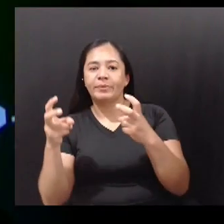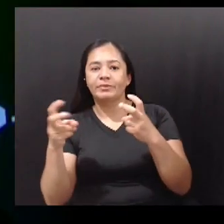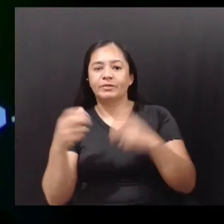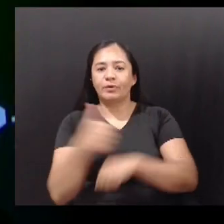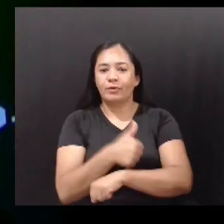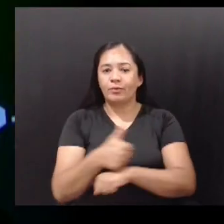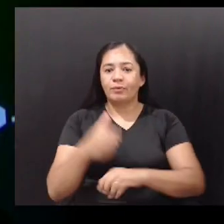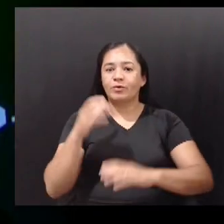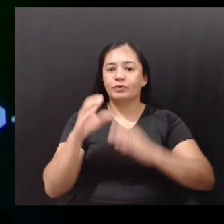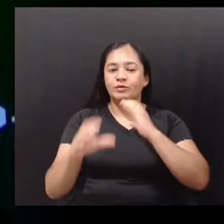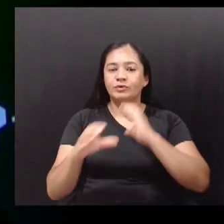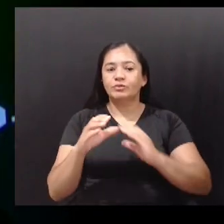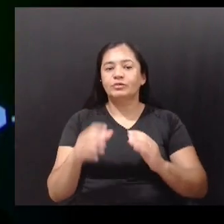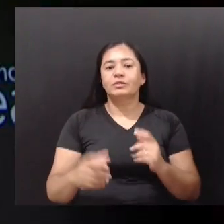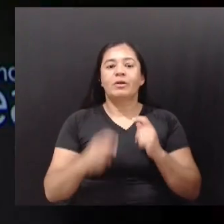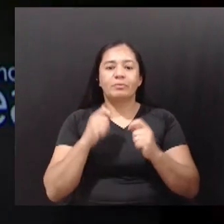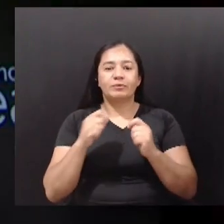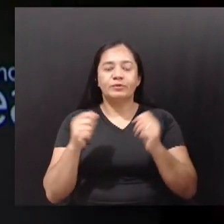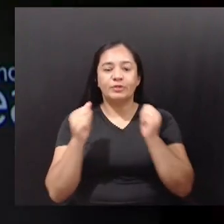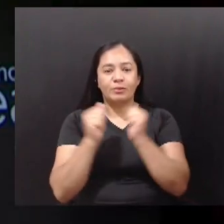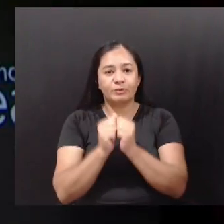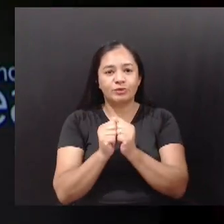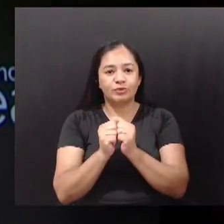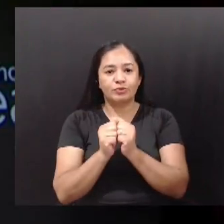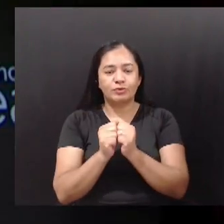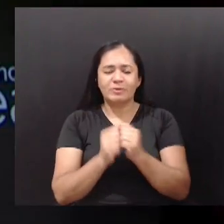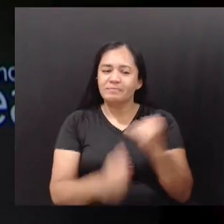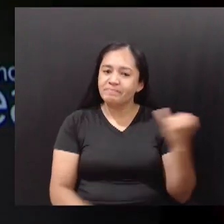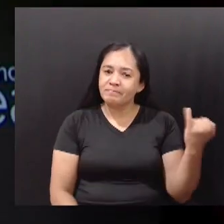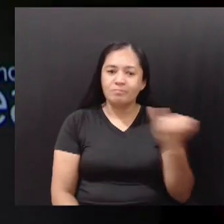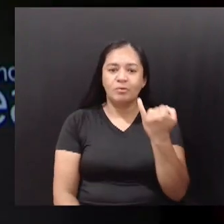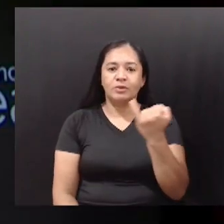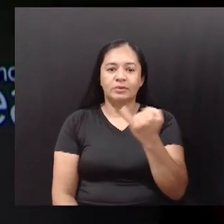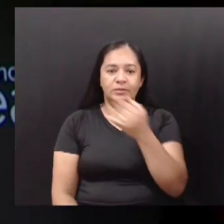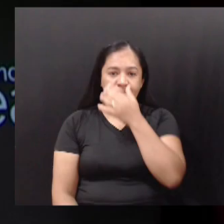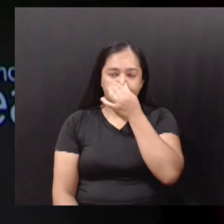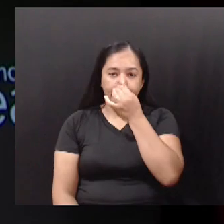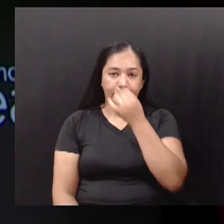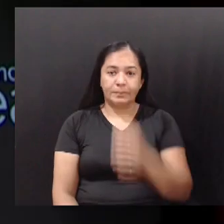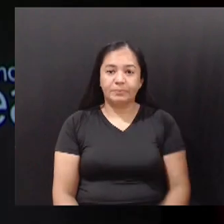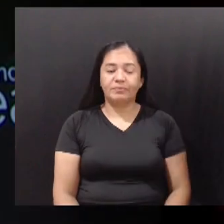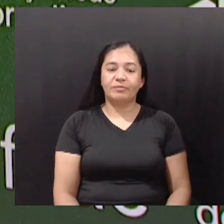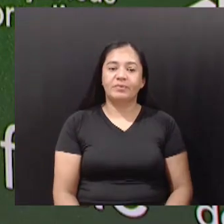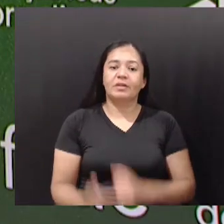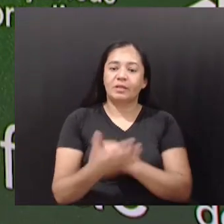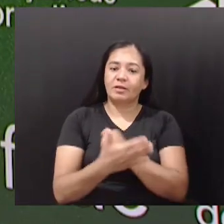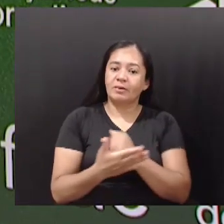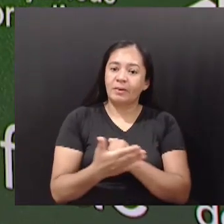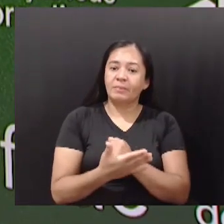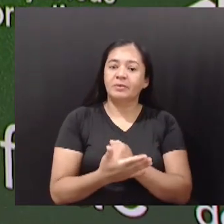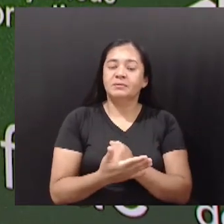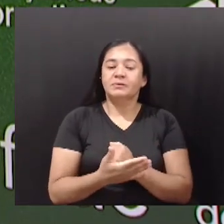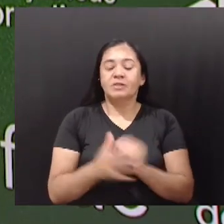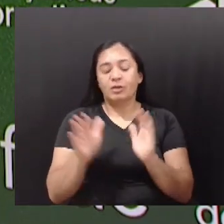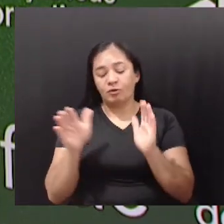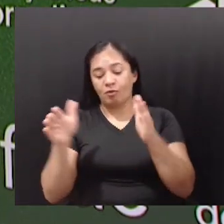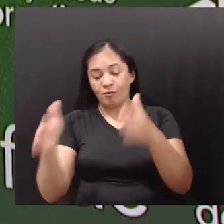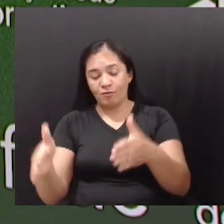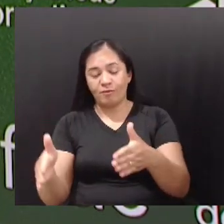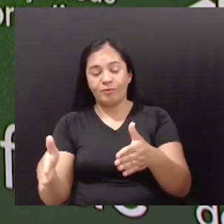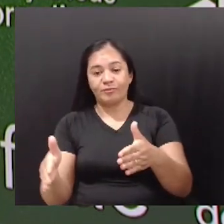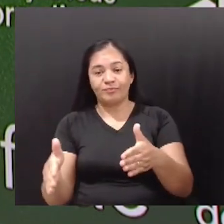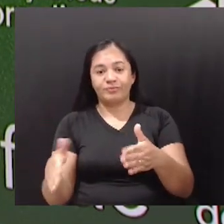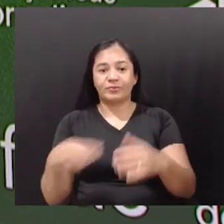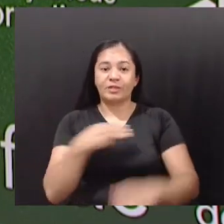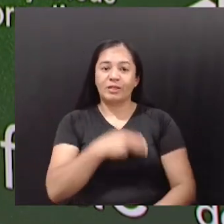jornalismo e a imprensa como fundamentais na sua essência natural, da sua vocação, que é a sua missão